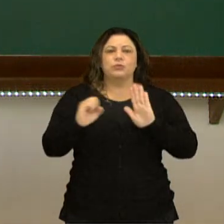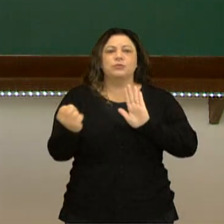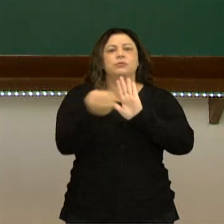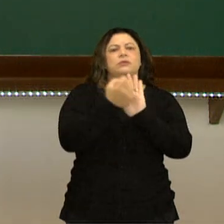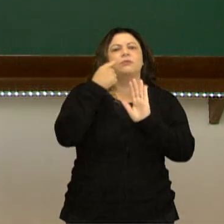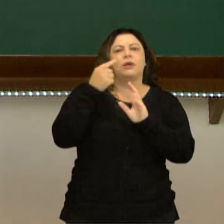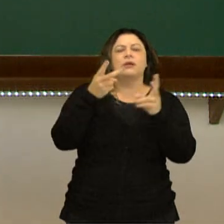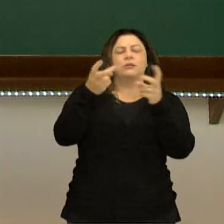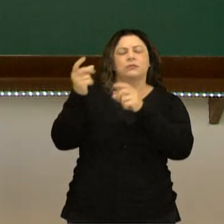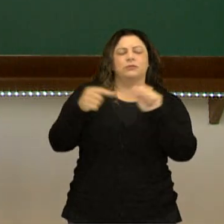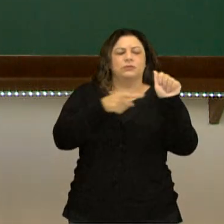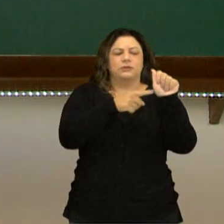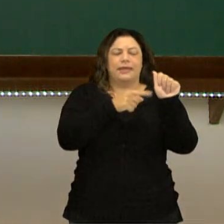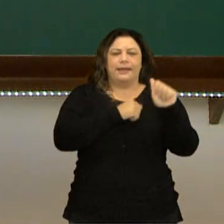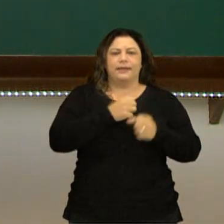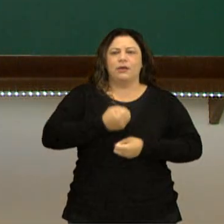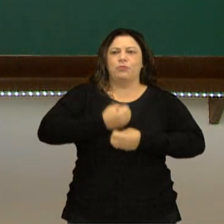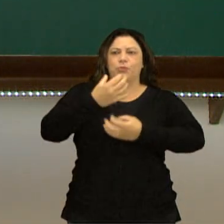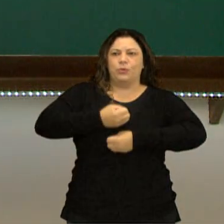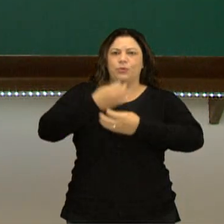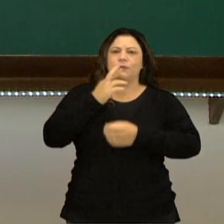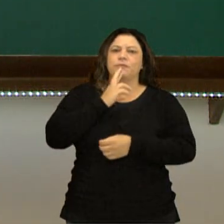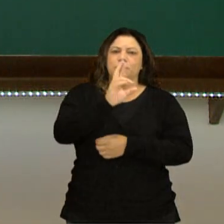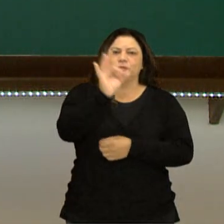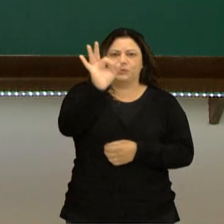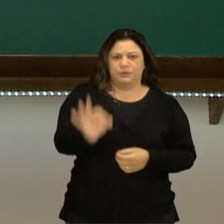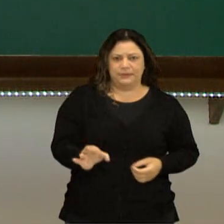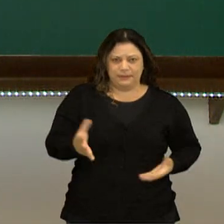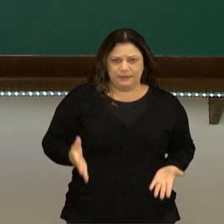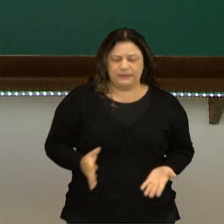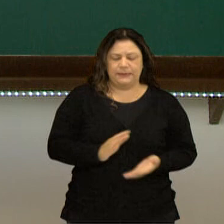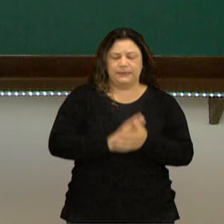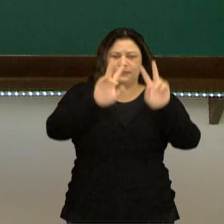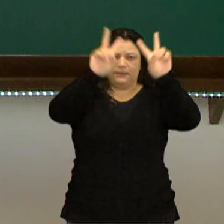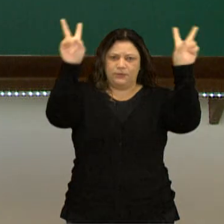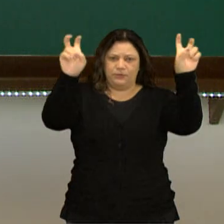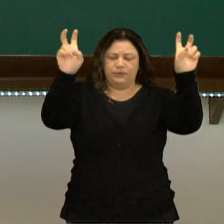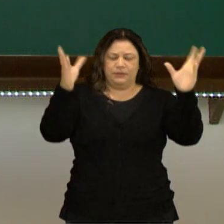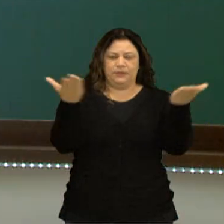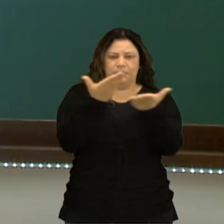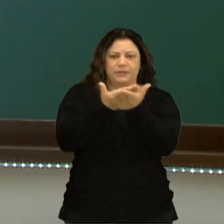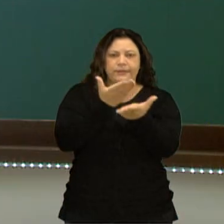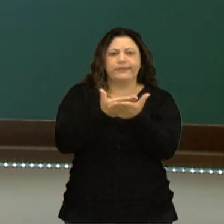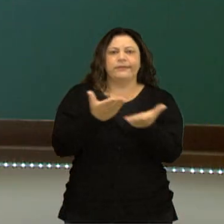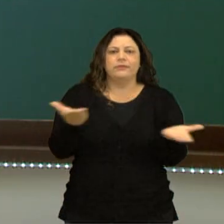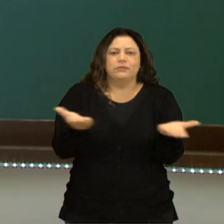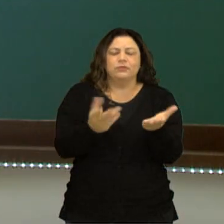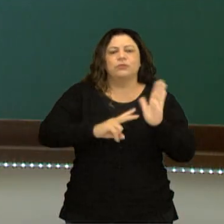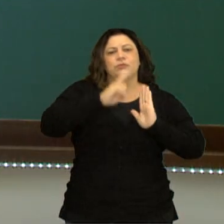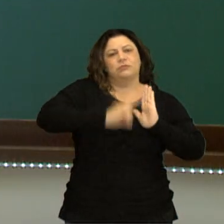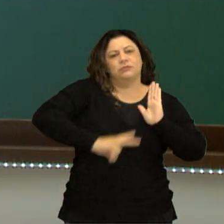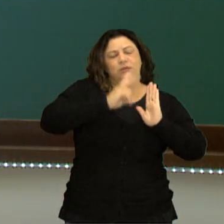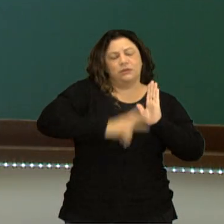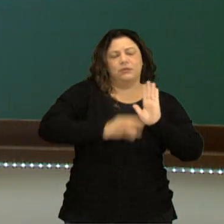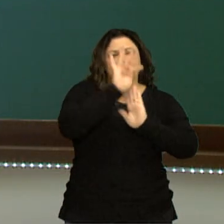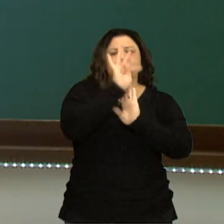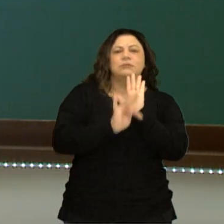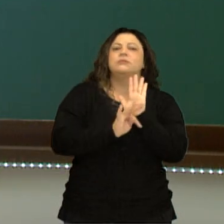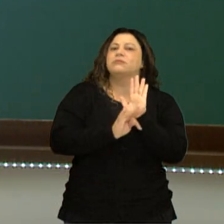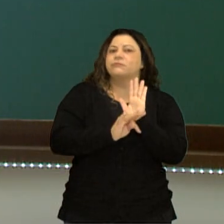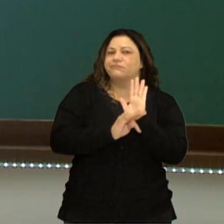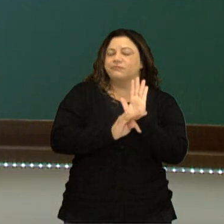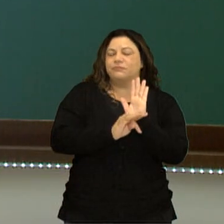disse, letra A, poemas, é a resposta correta, é o nosso tema da aula, né? Nós lemos textos que